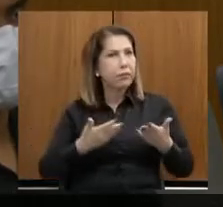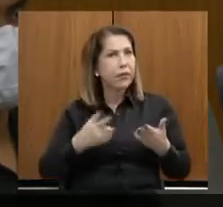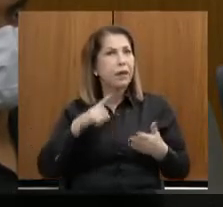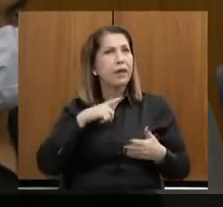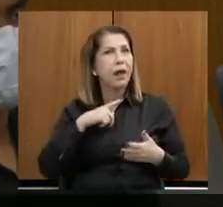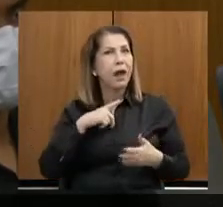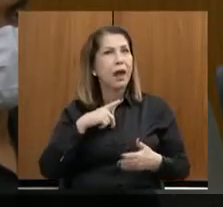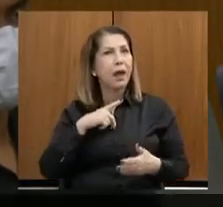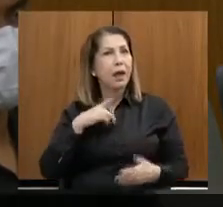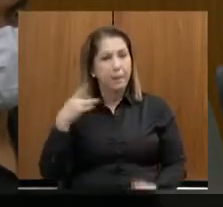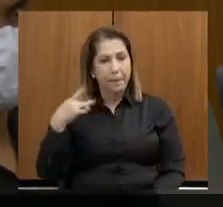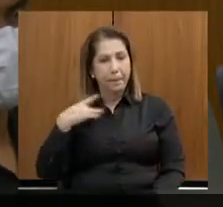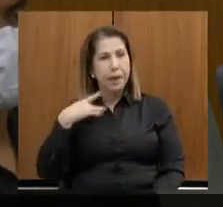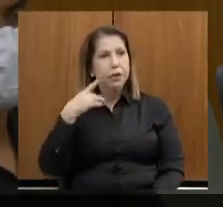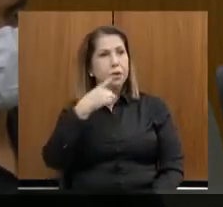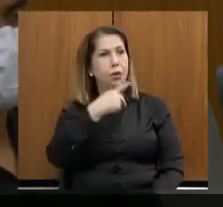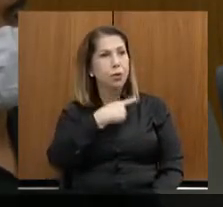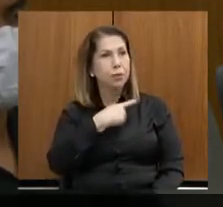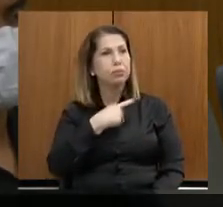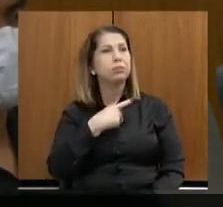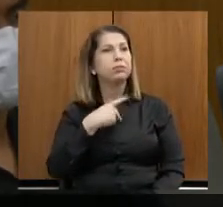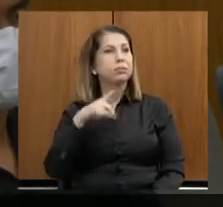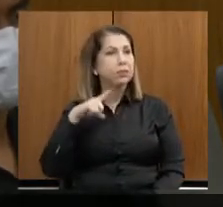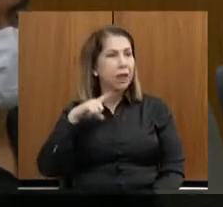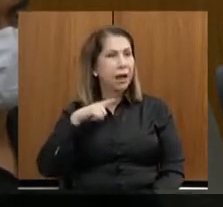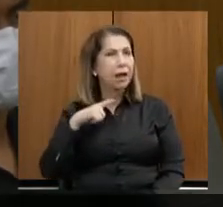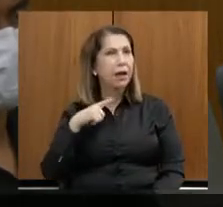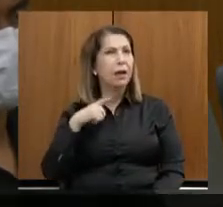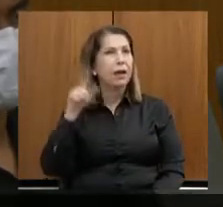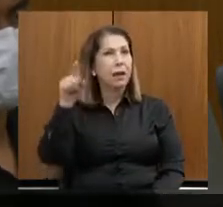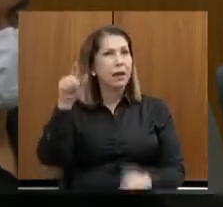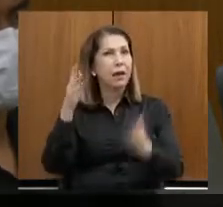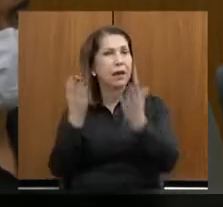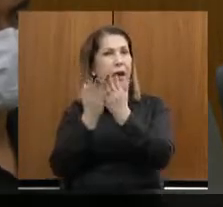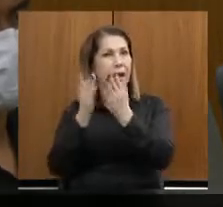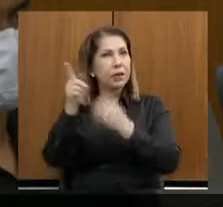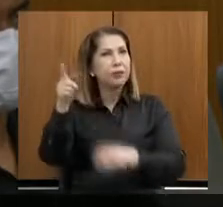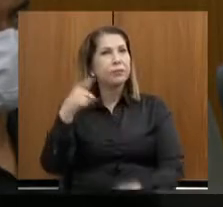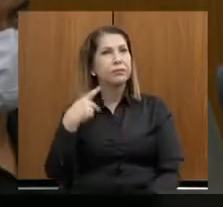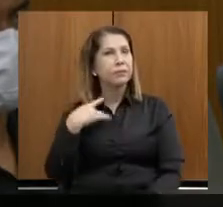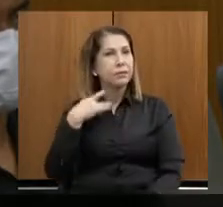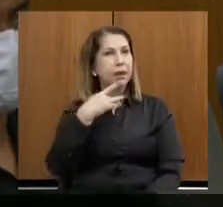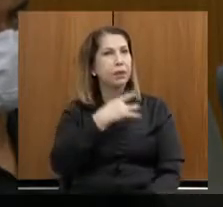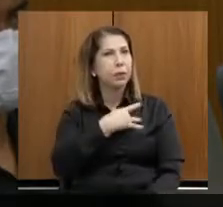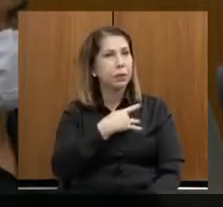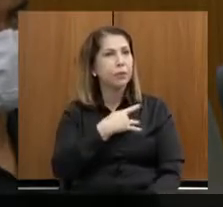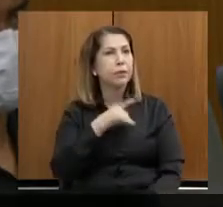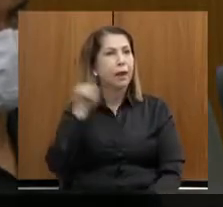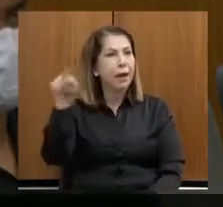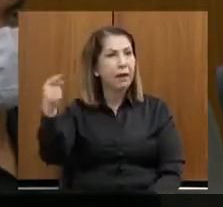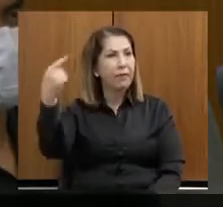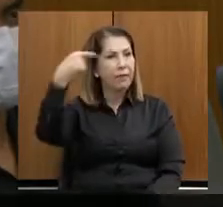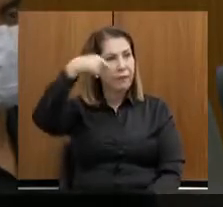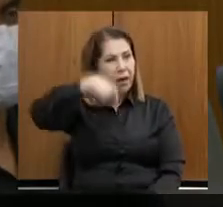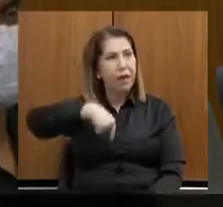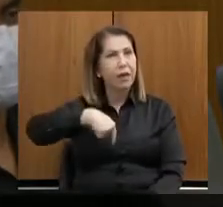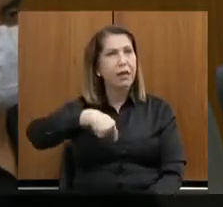pastor da Igreja Universal Oi e esse pastor dessa igreja universal